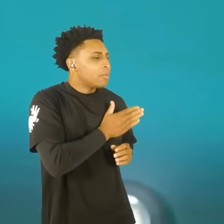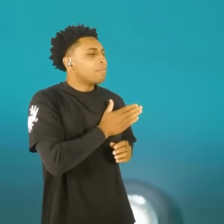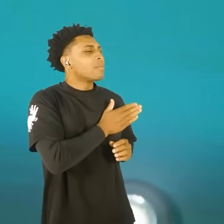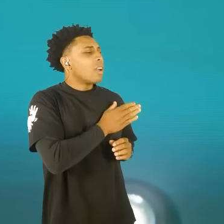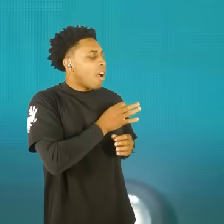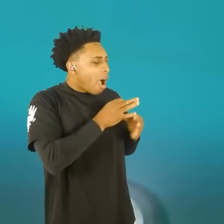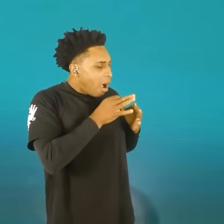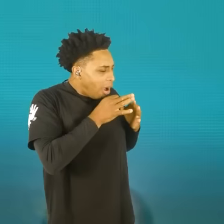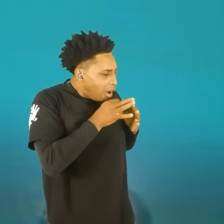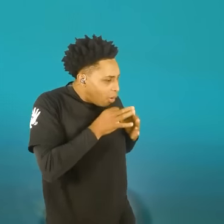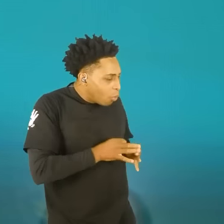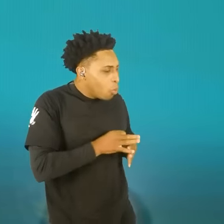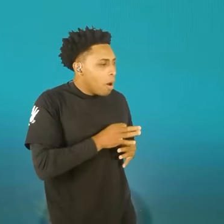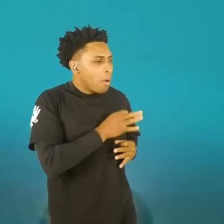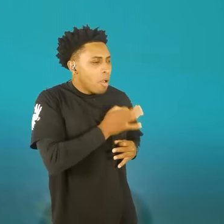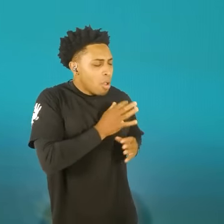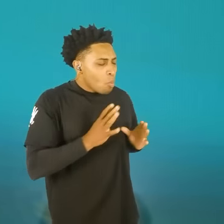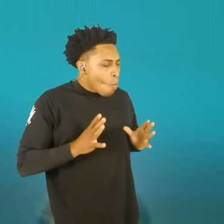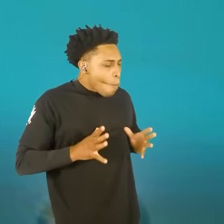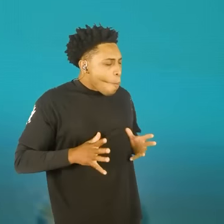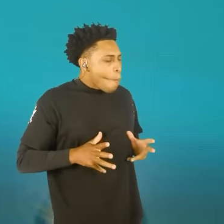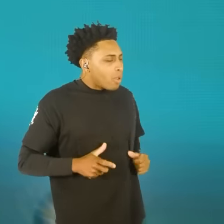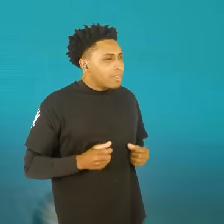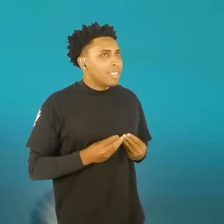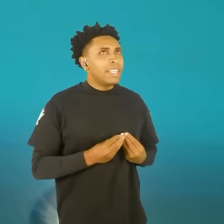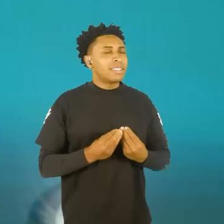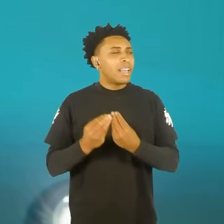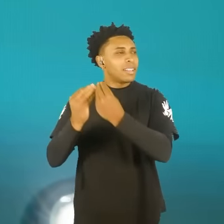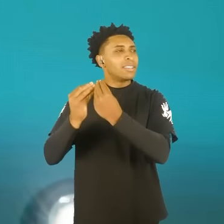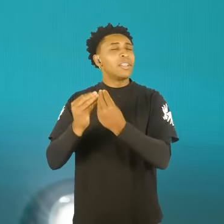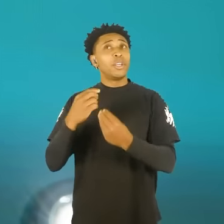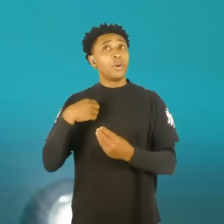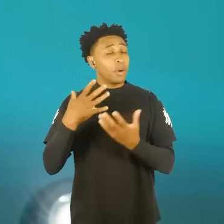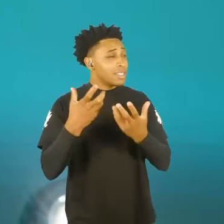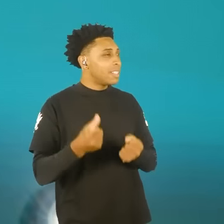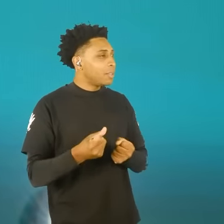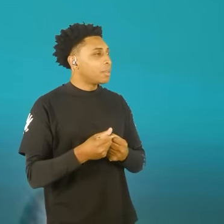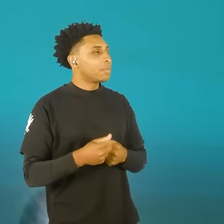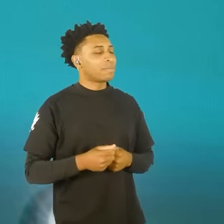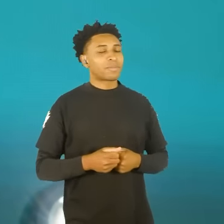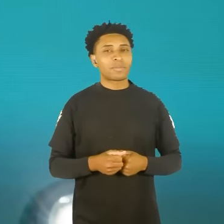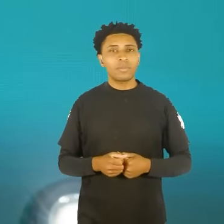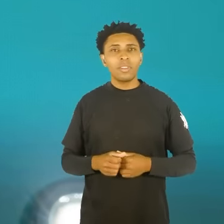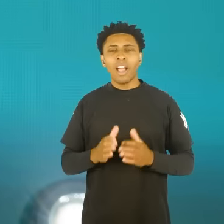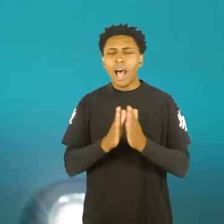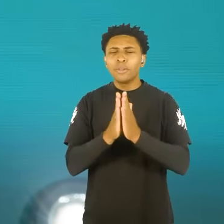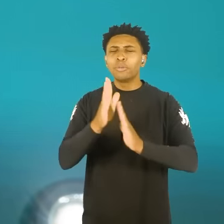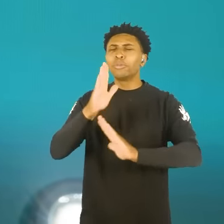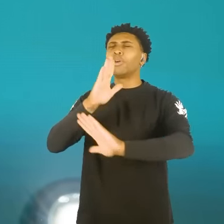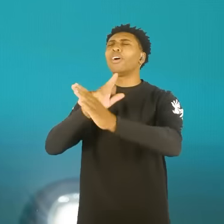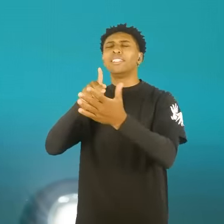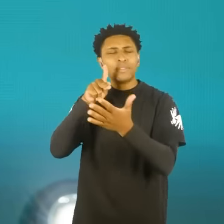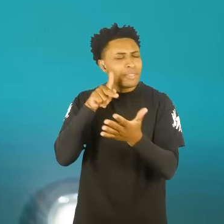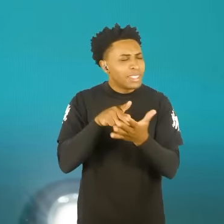Faz direito, Caim, faz direito. Deus está dizendo: Caim, faça bem feito, adore de jeito